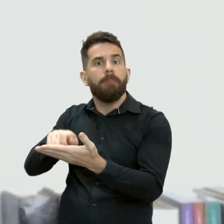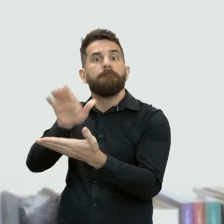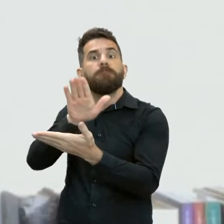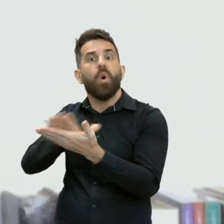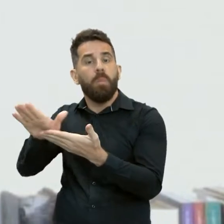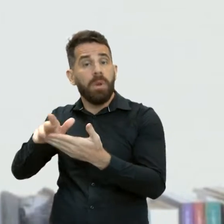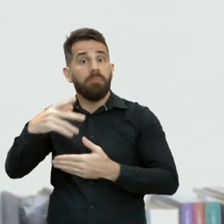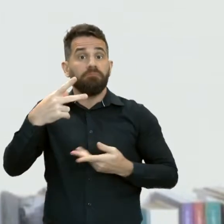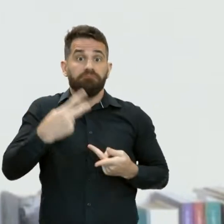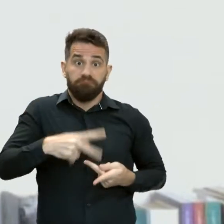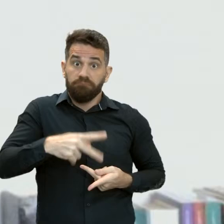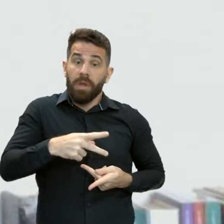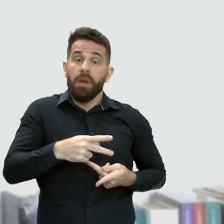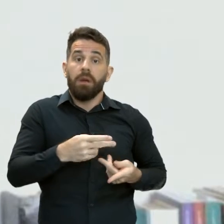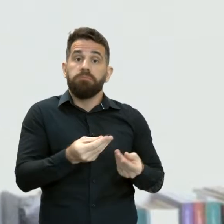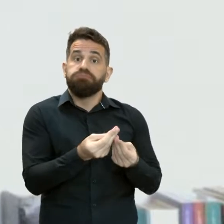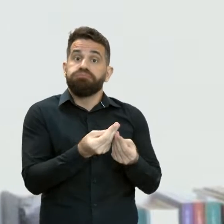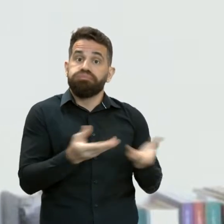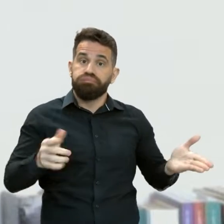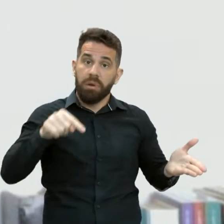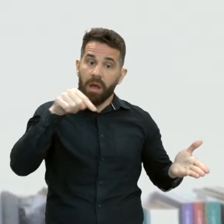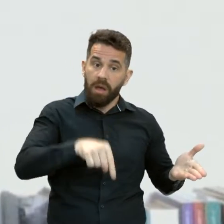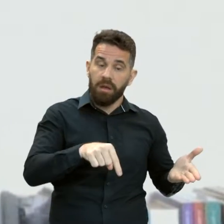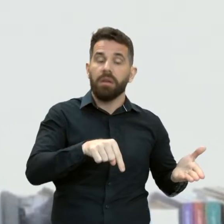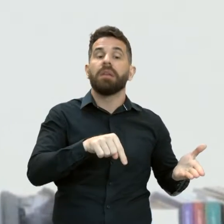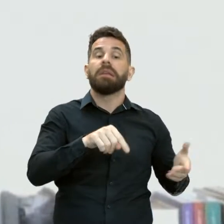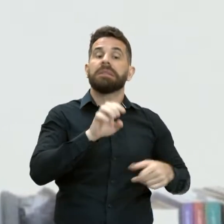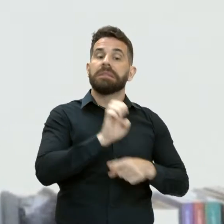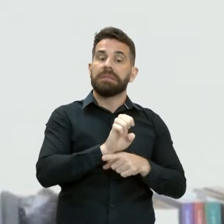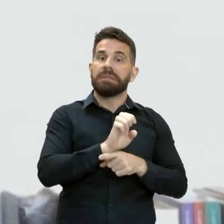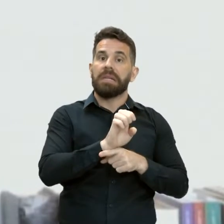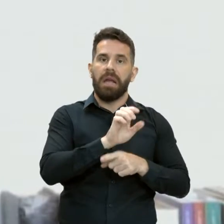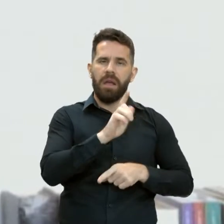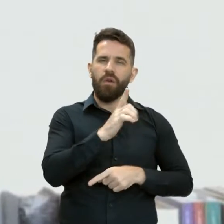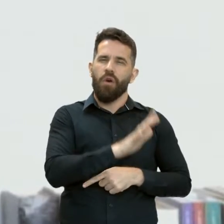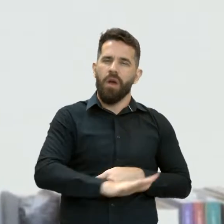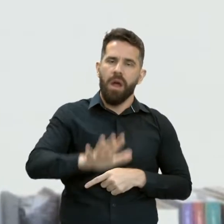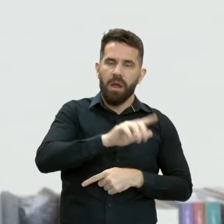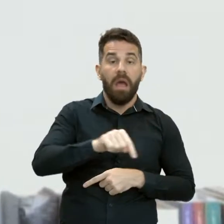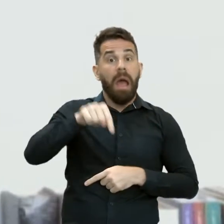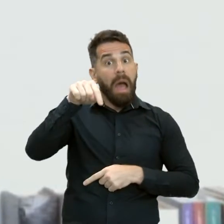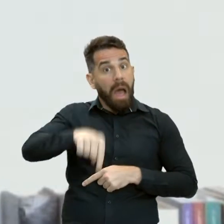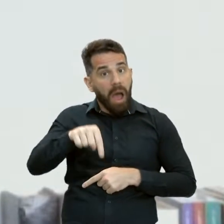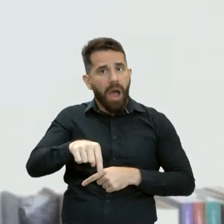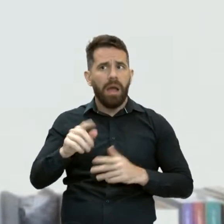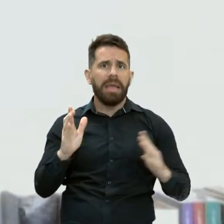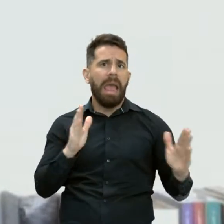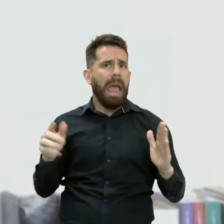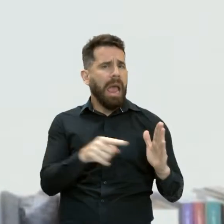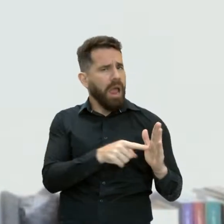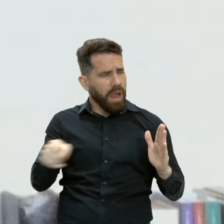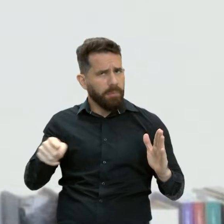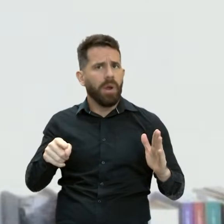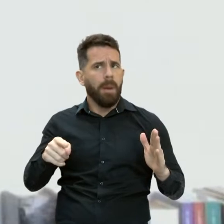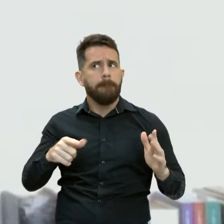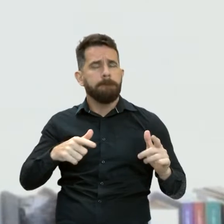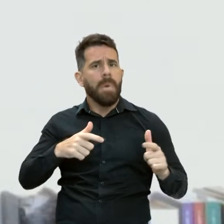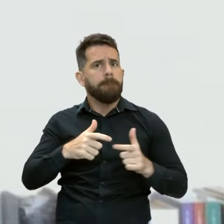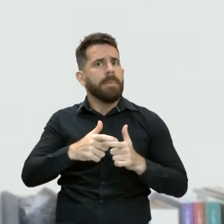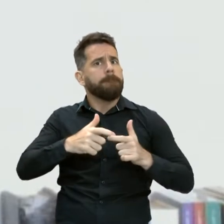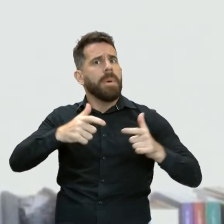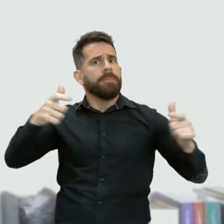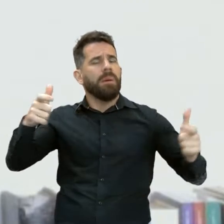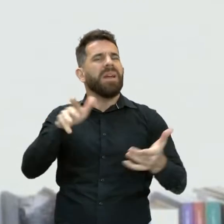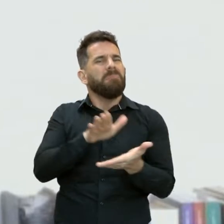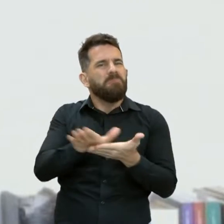Nesse momento, a imprensa goiana estava se desenvolvendo bastante, e